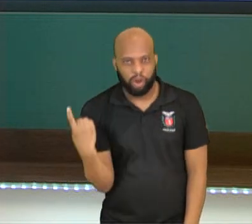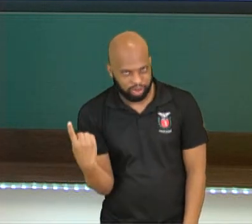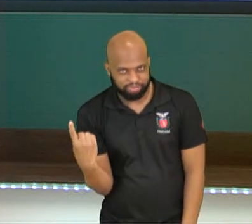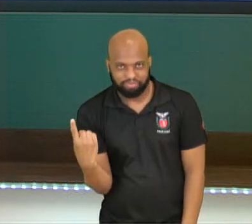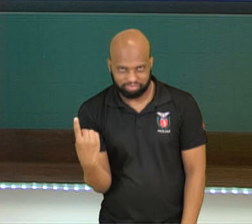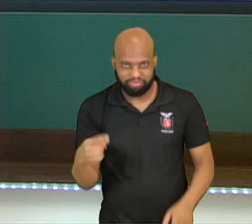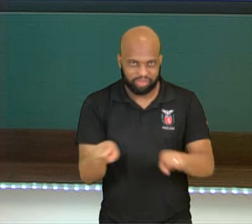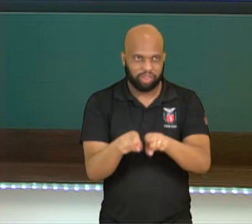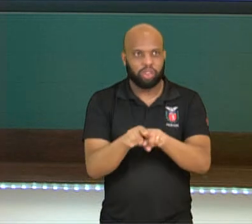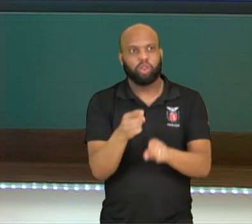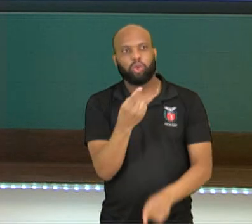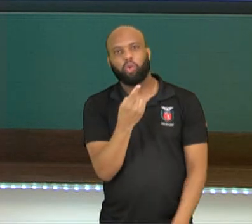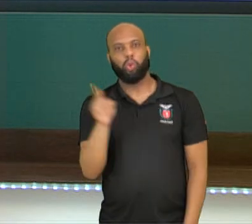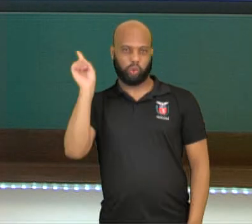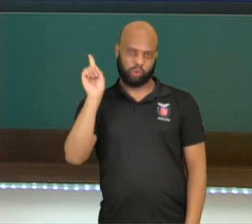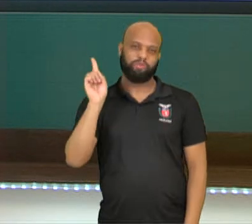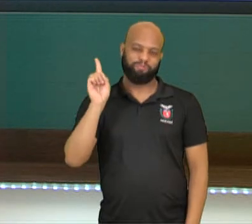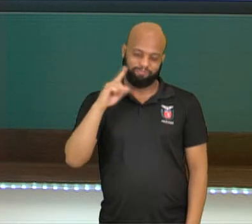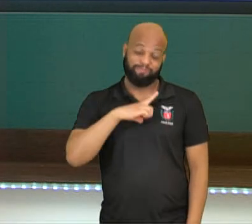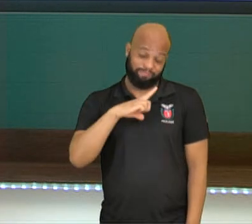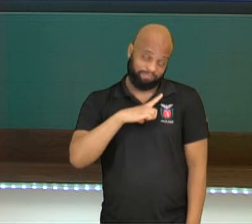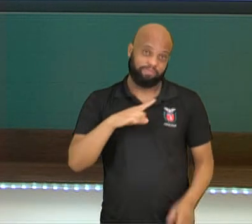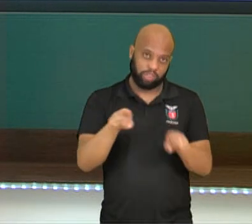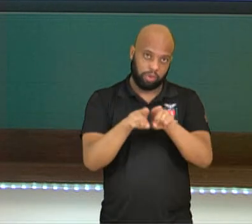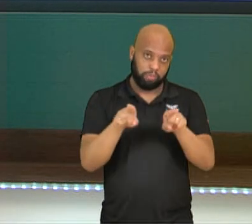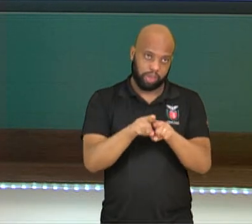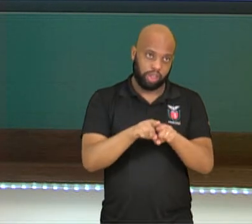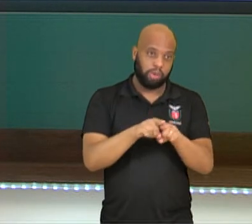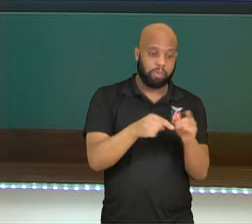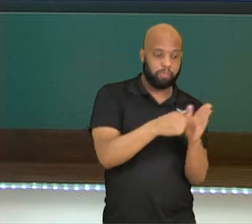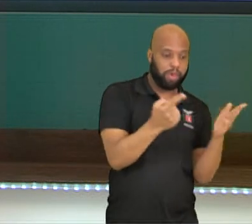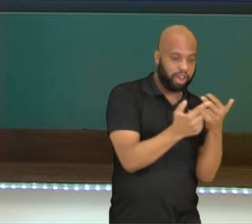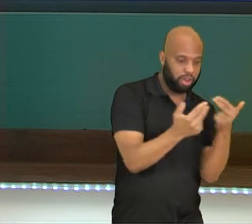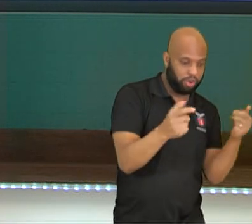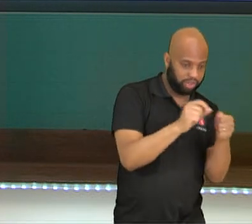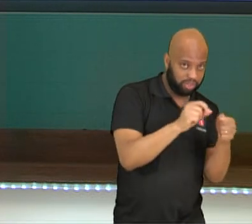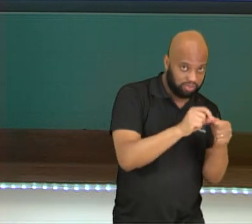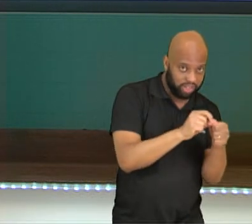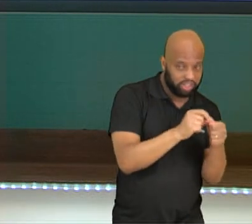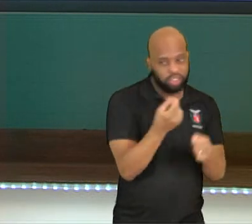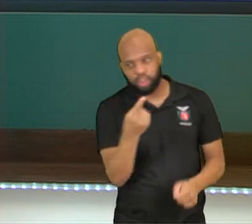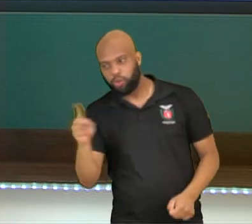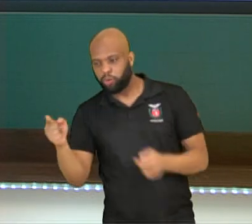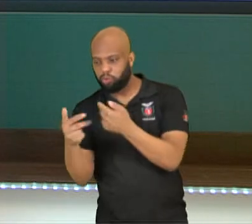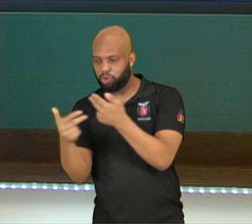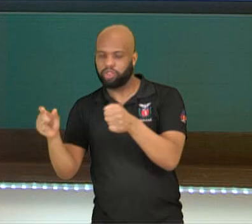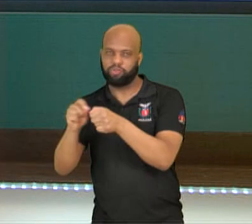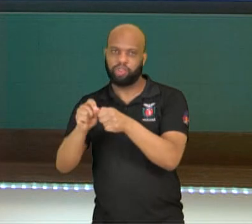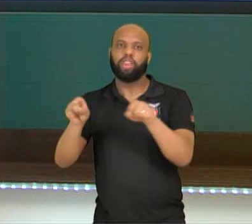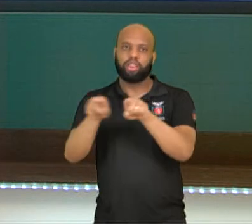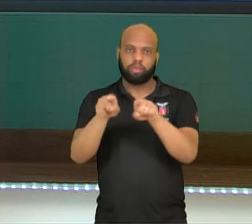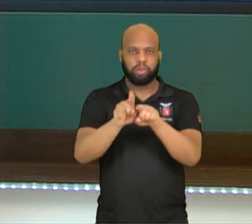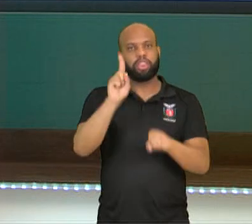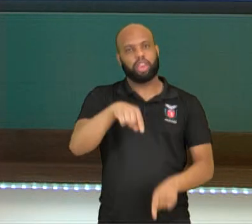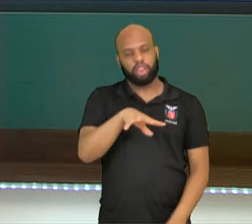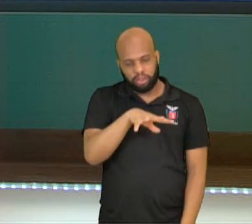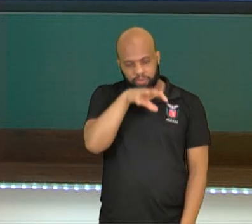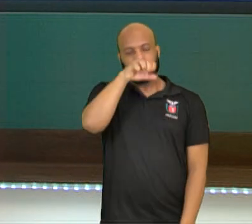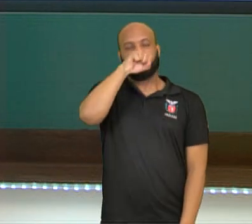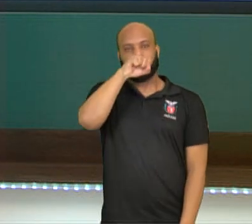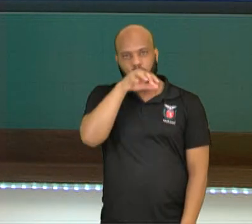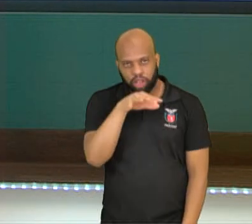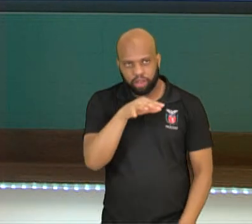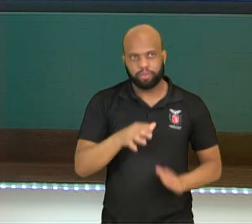aquele nosso famoso último suspiro que as pessoas falam, né? Aquele último momento de respirar. Você já ouviu